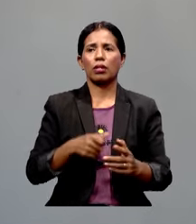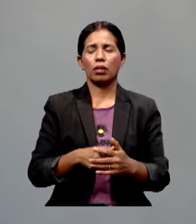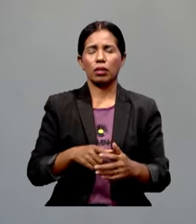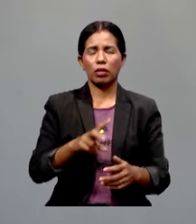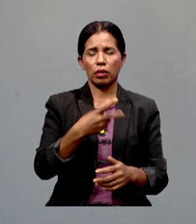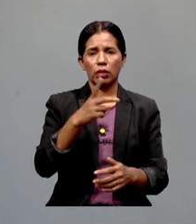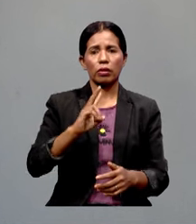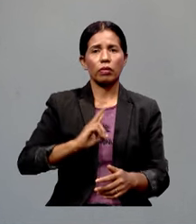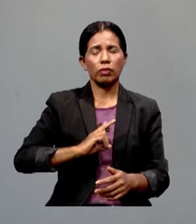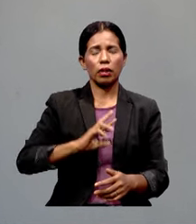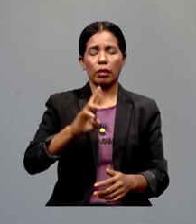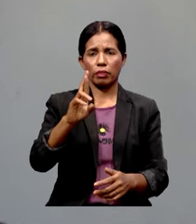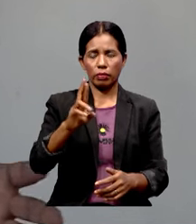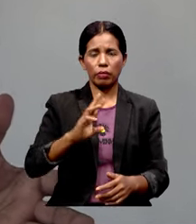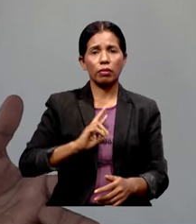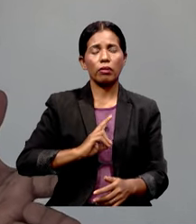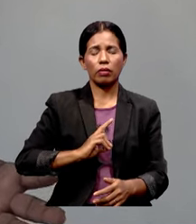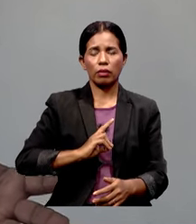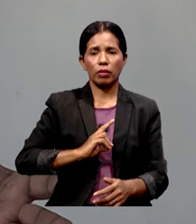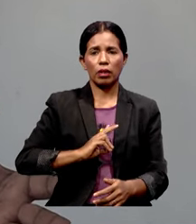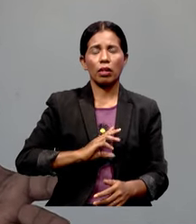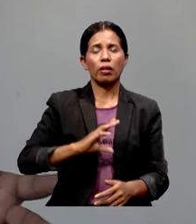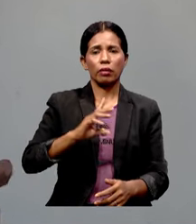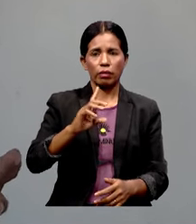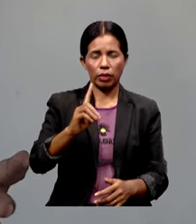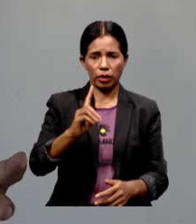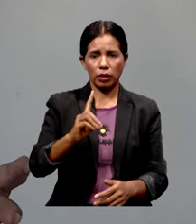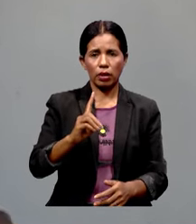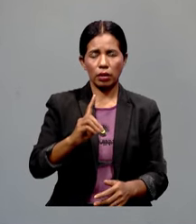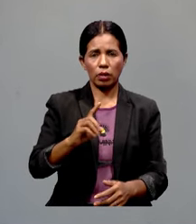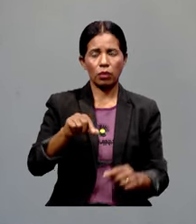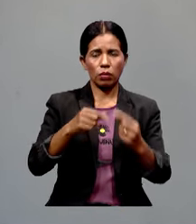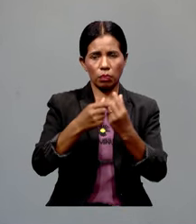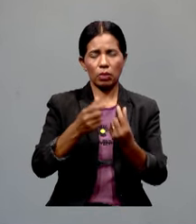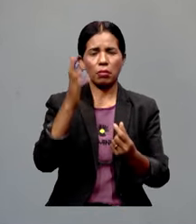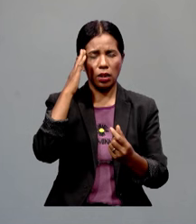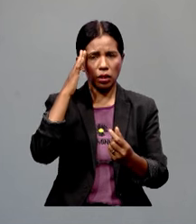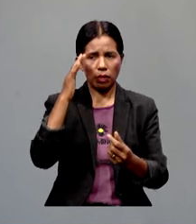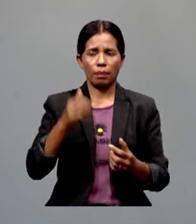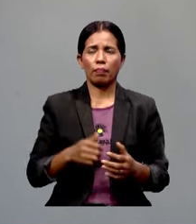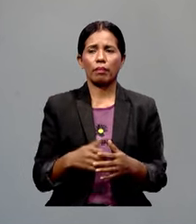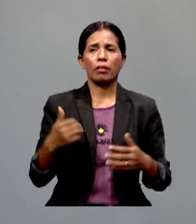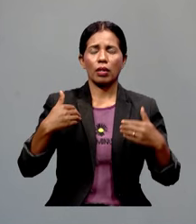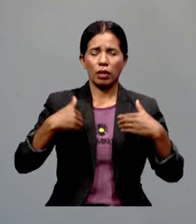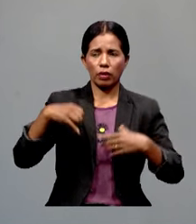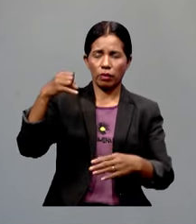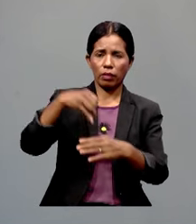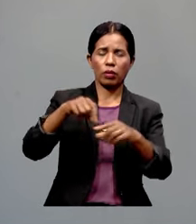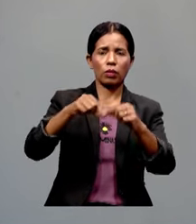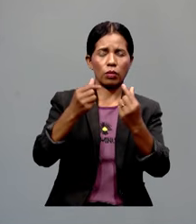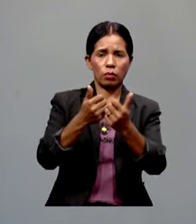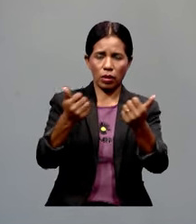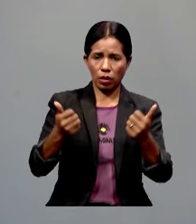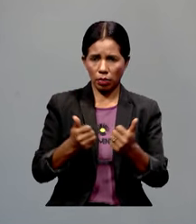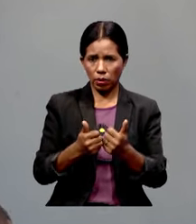Verde liu sinaba maka kalah ya neba grupu balu nebe makuin semalu nebe makih ya involve bagi ya grupu art masais